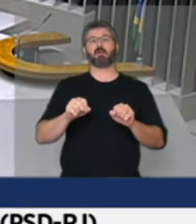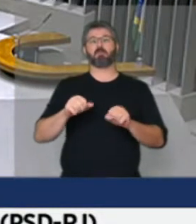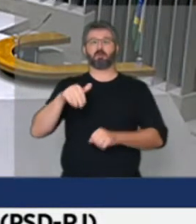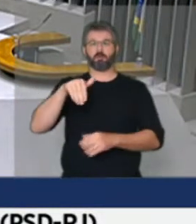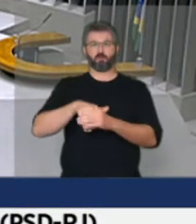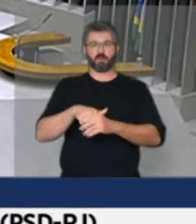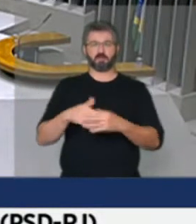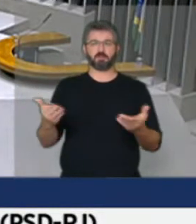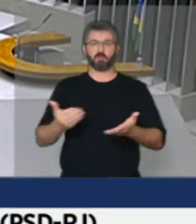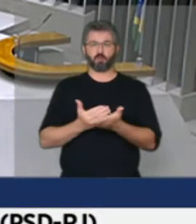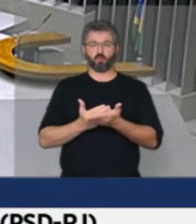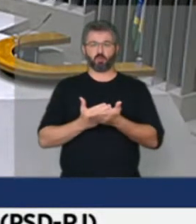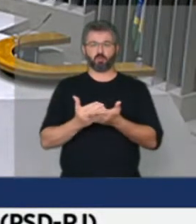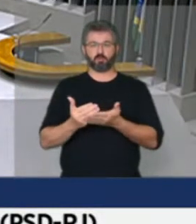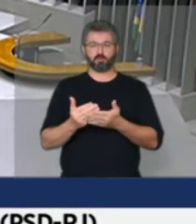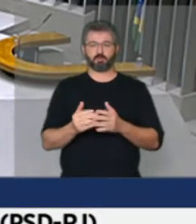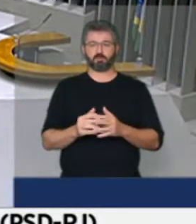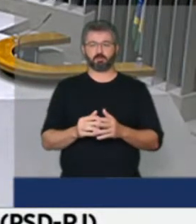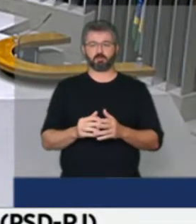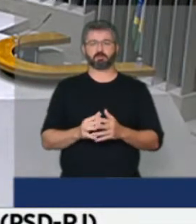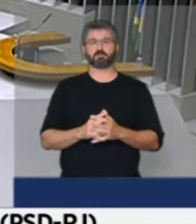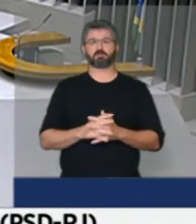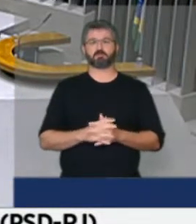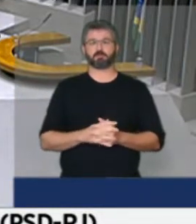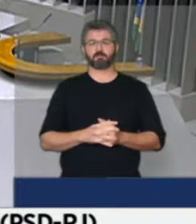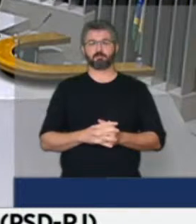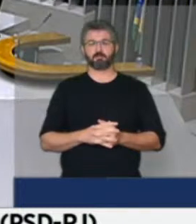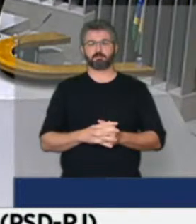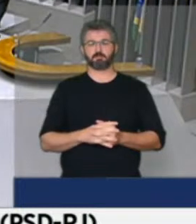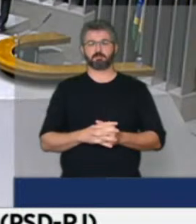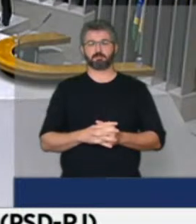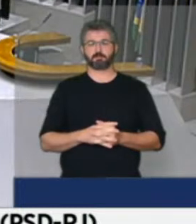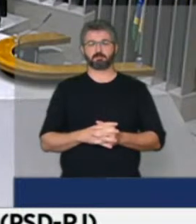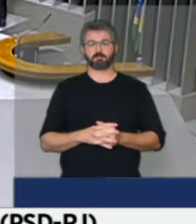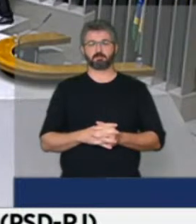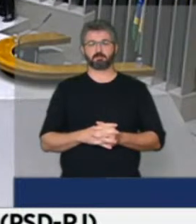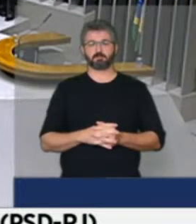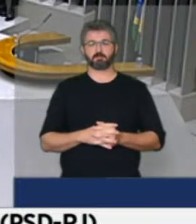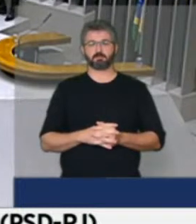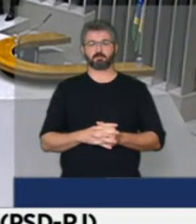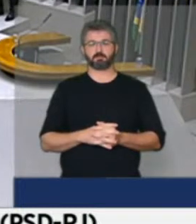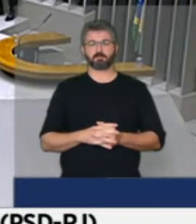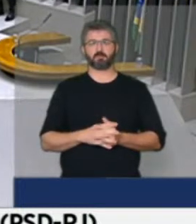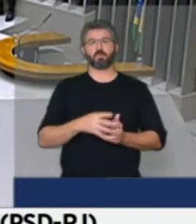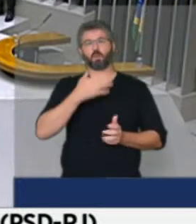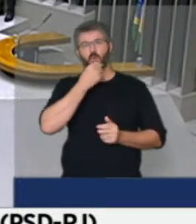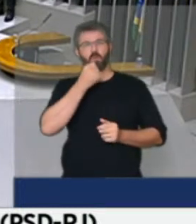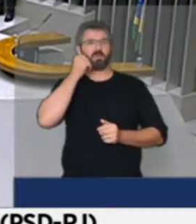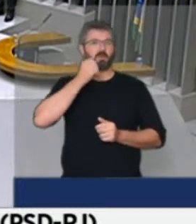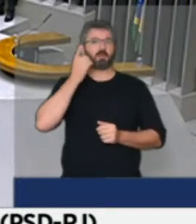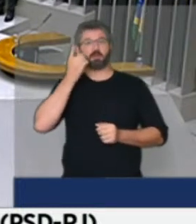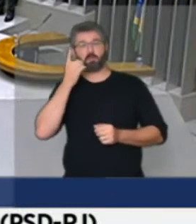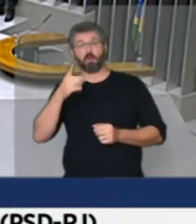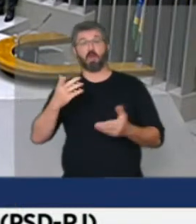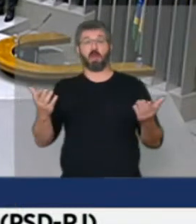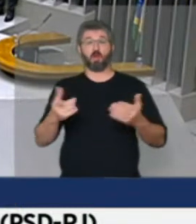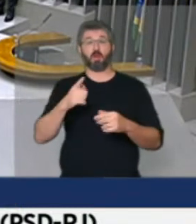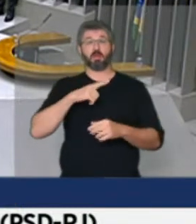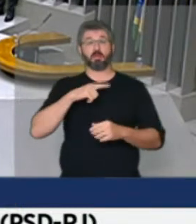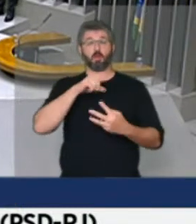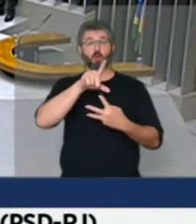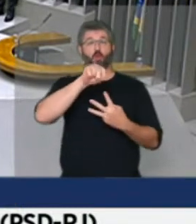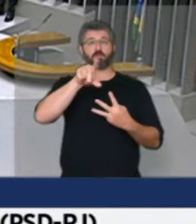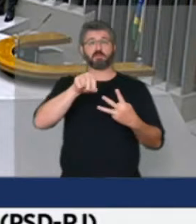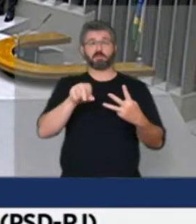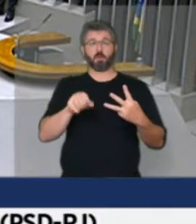A votação está iniciada, senhores e senhoras deputados. As deputadas e deputados têm, portanto, três opções de